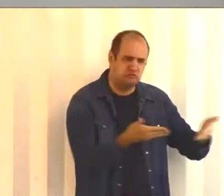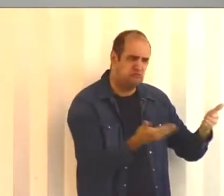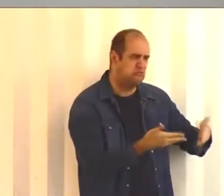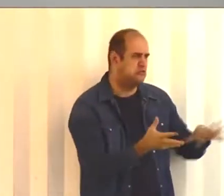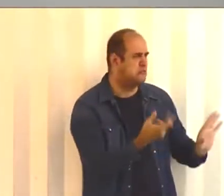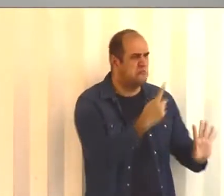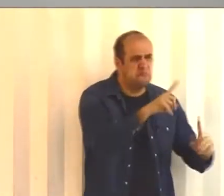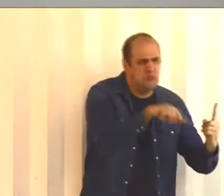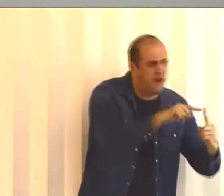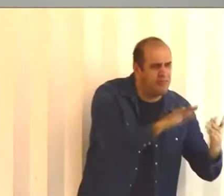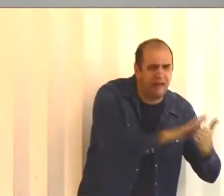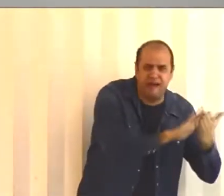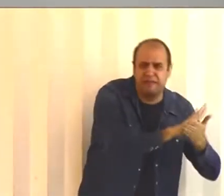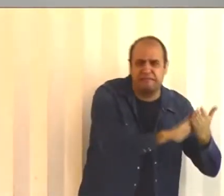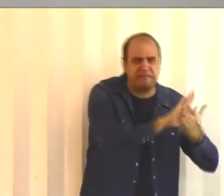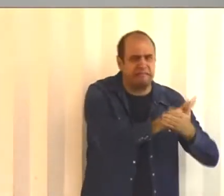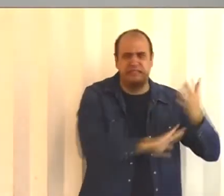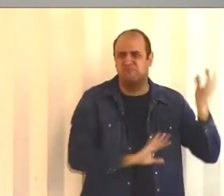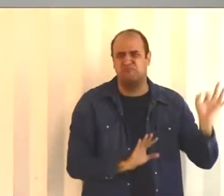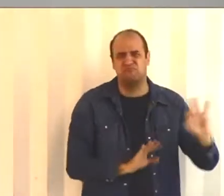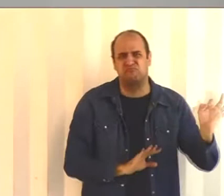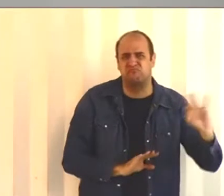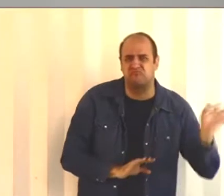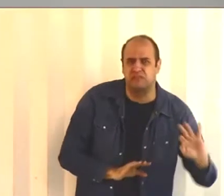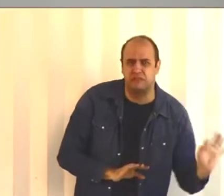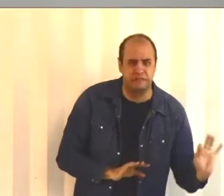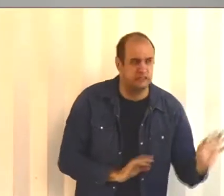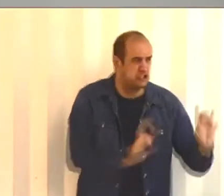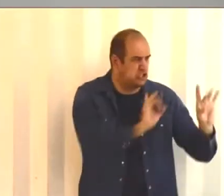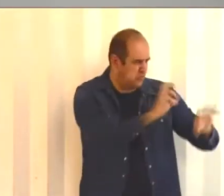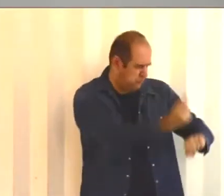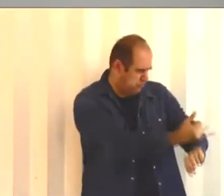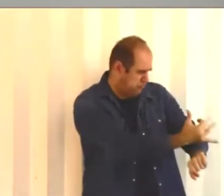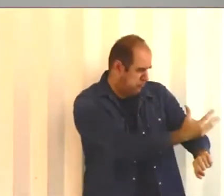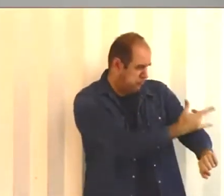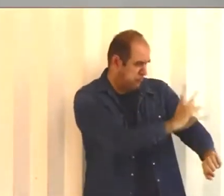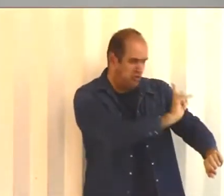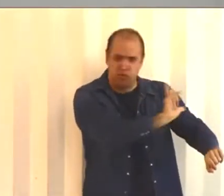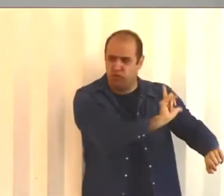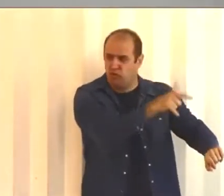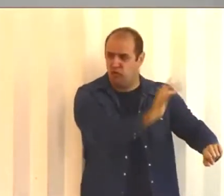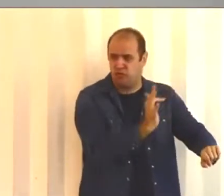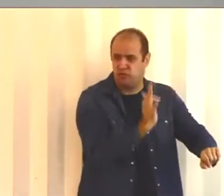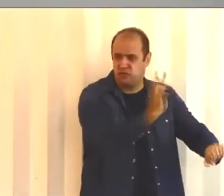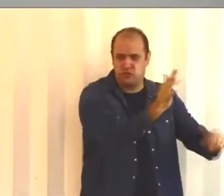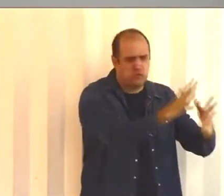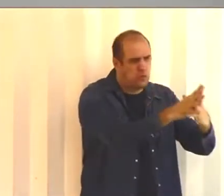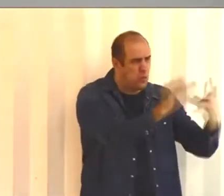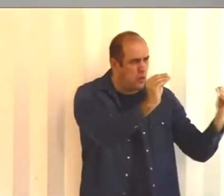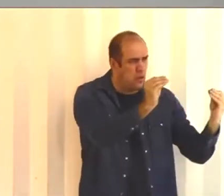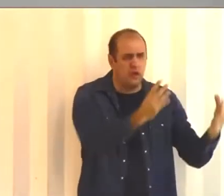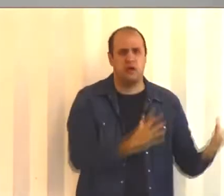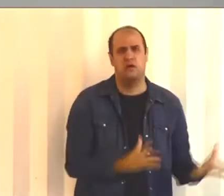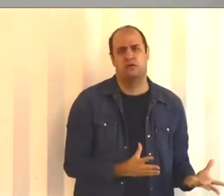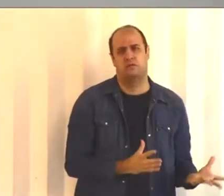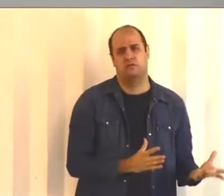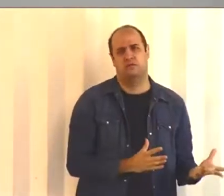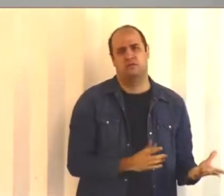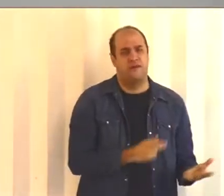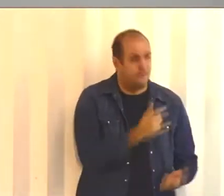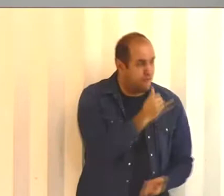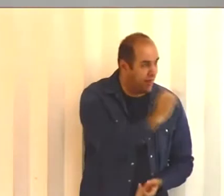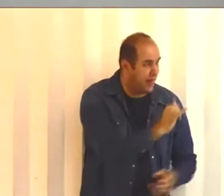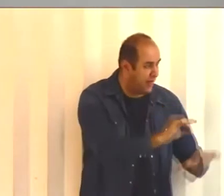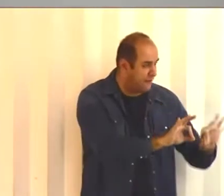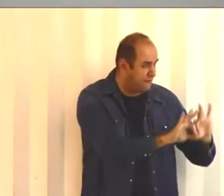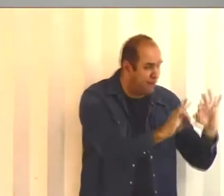acaso, tem uma facilidade de construir famílias em cima de sentimentos que passam. O Ocidente tem uma facilidade de chamar de família o